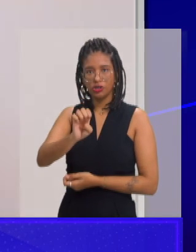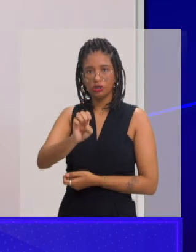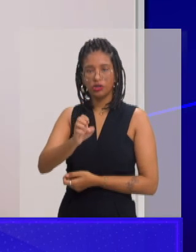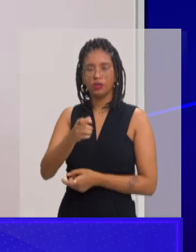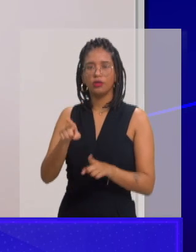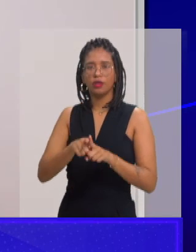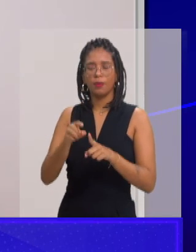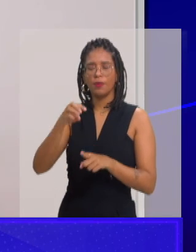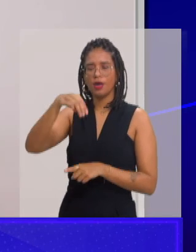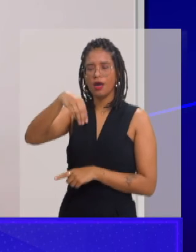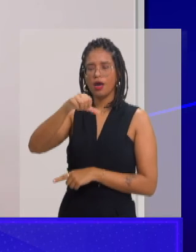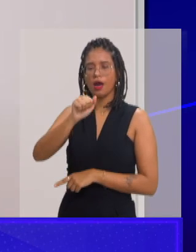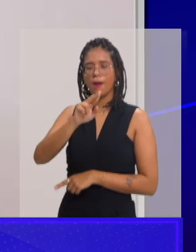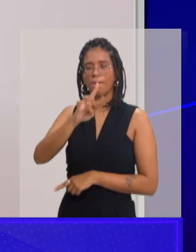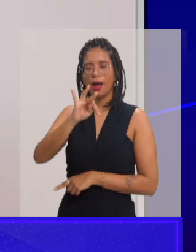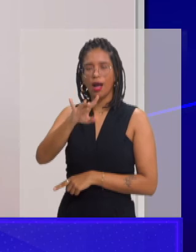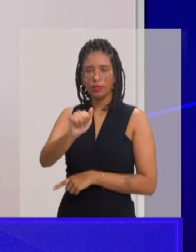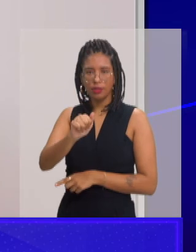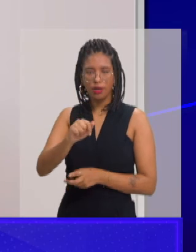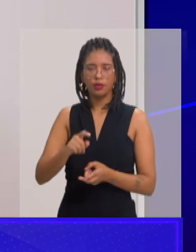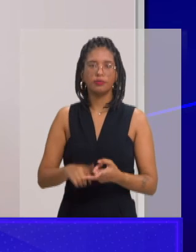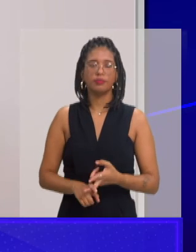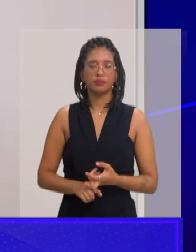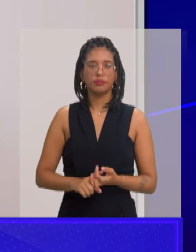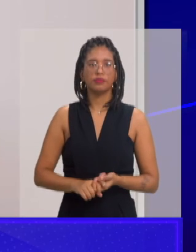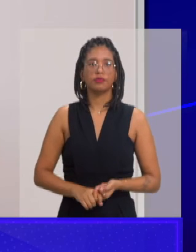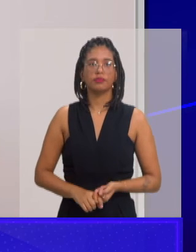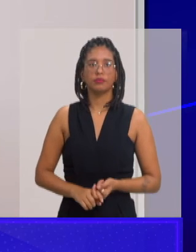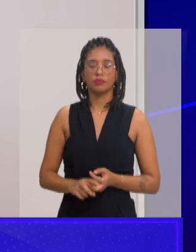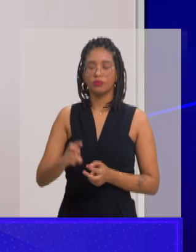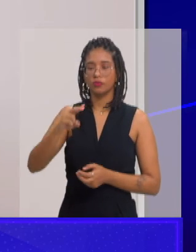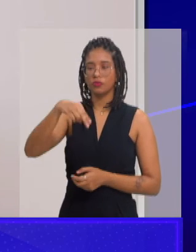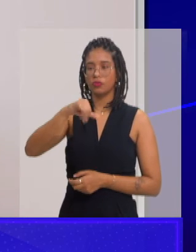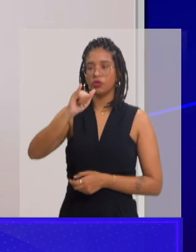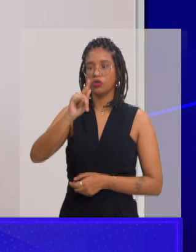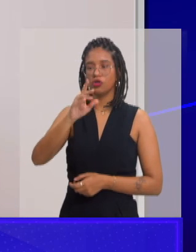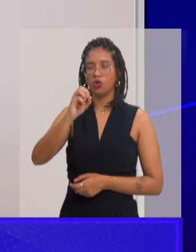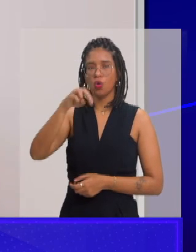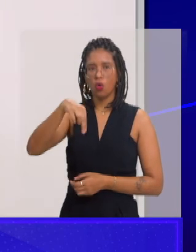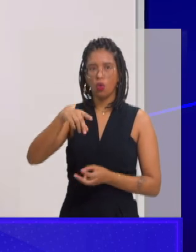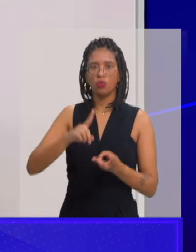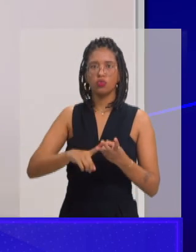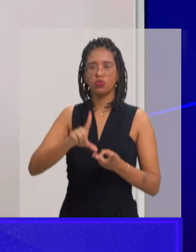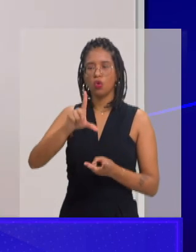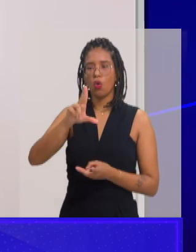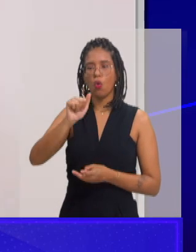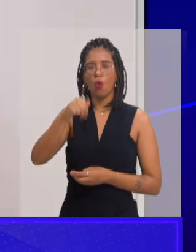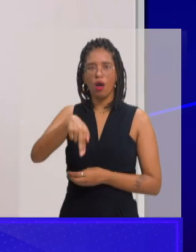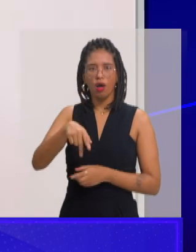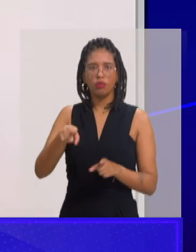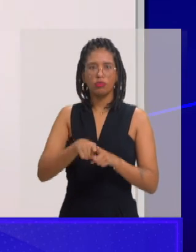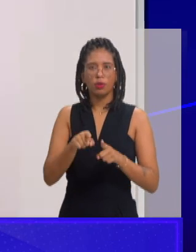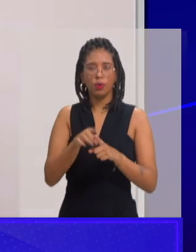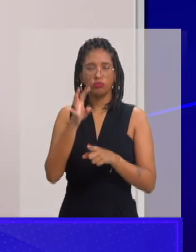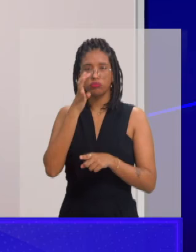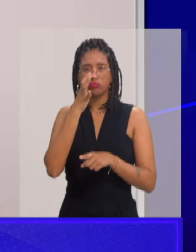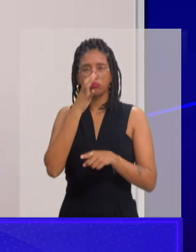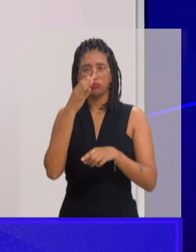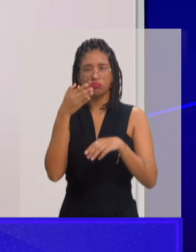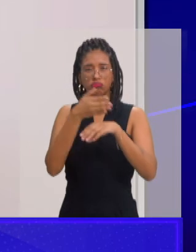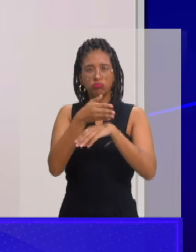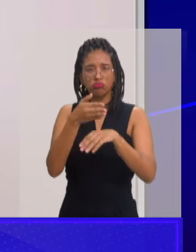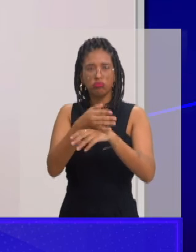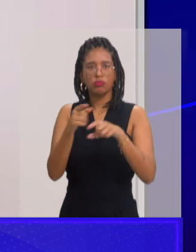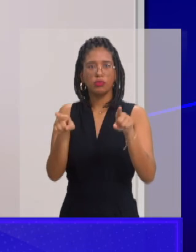Juliana Teixeira, a Marta Alencar, o Nicolas, o Luan, que acompanhou